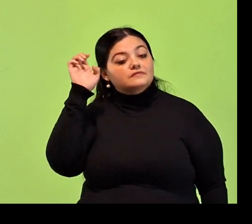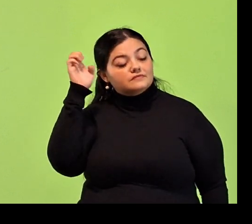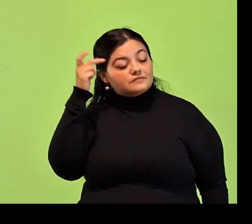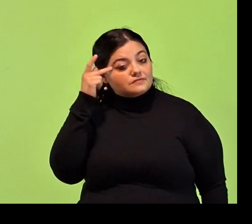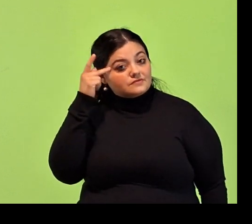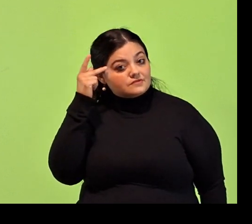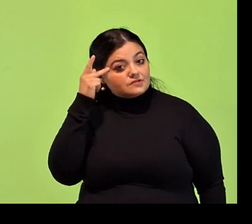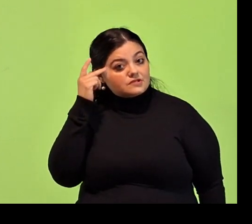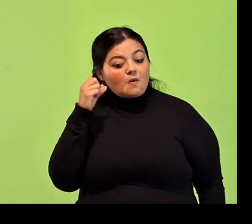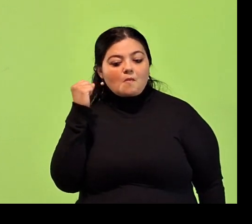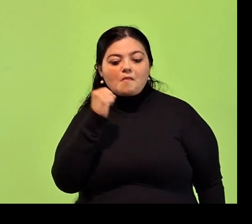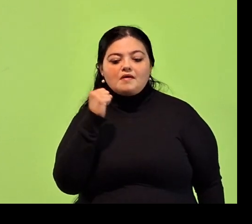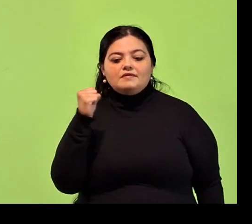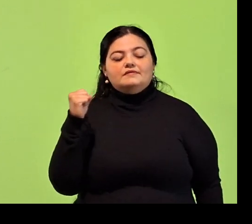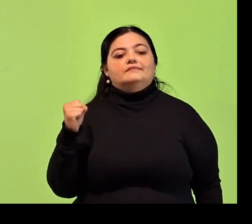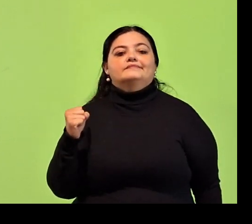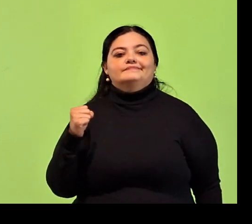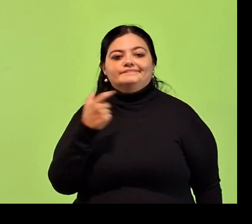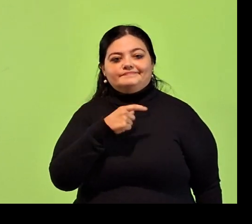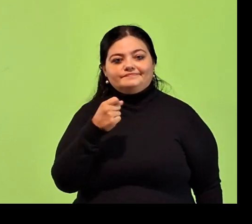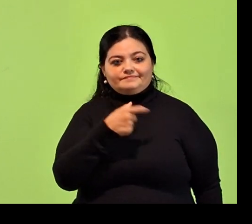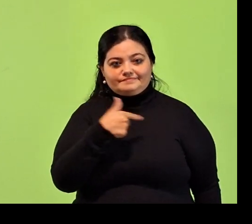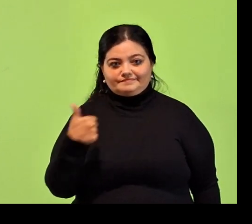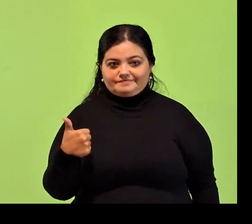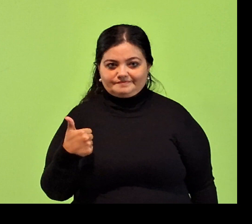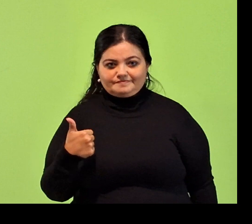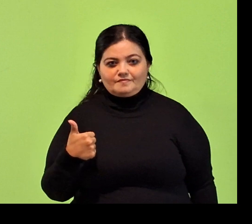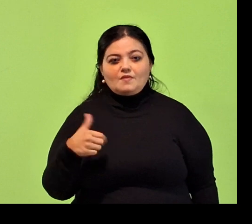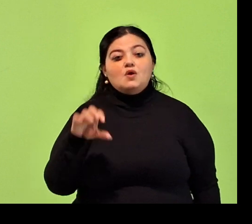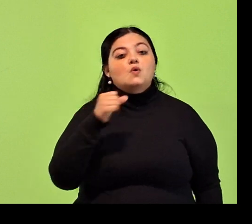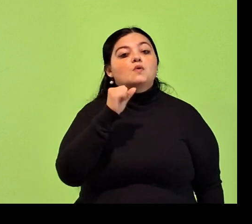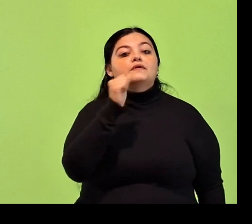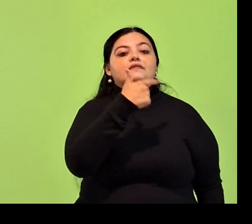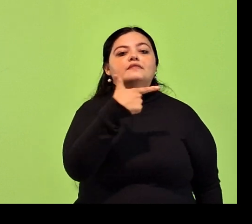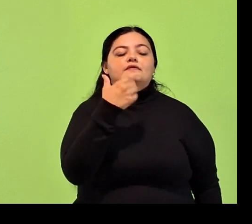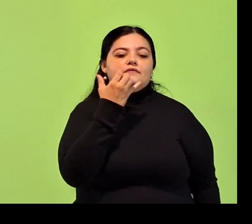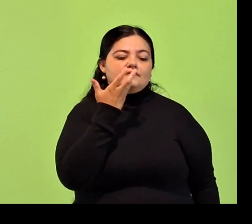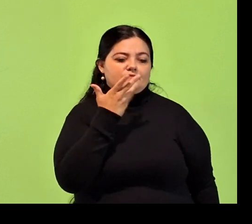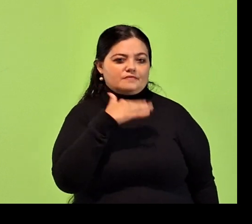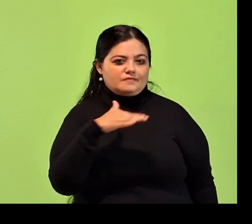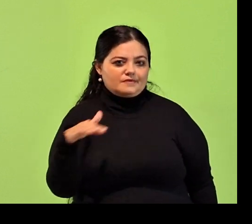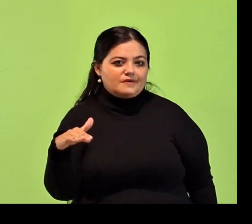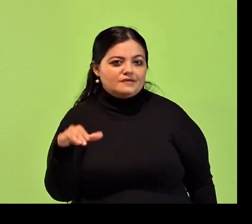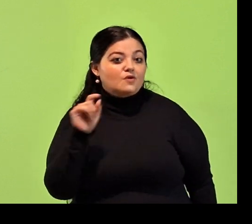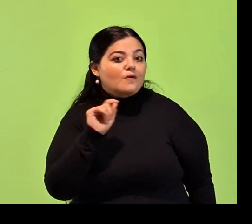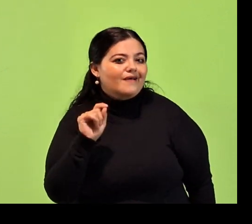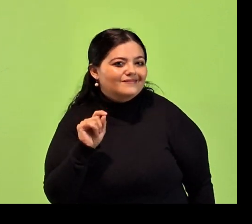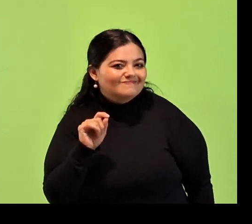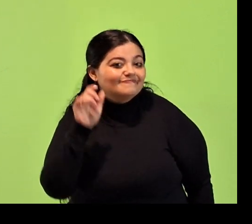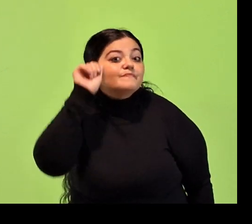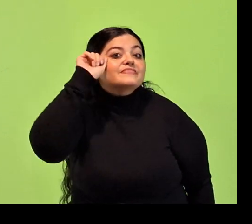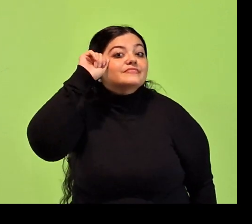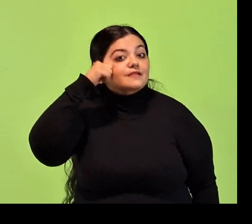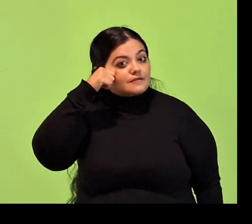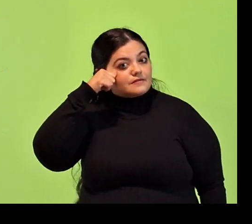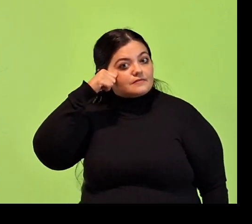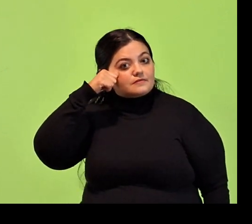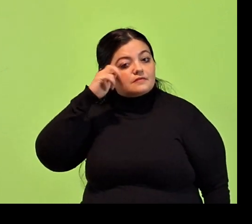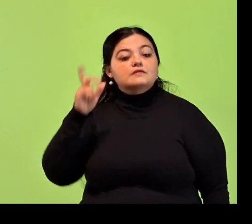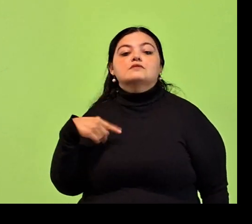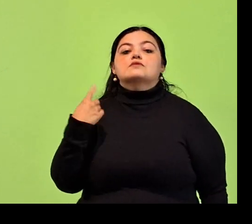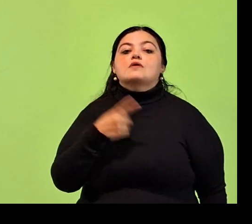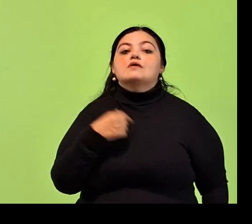2021. 82 crianças, em sua maioria, crianças negras. Vamos voltar